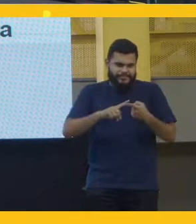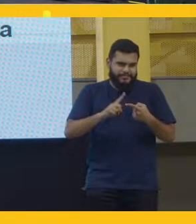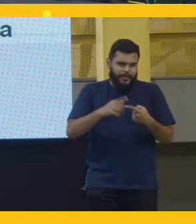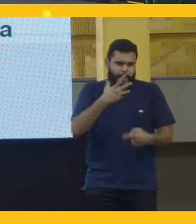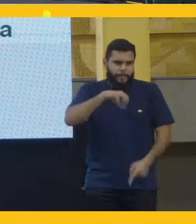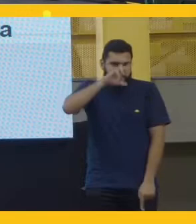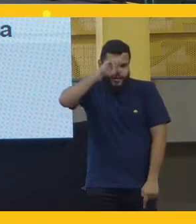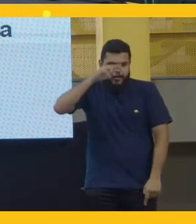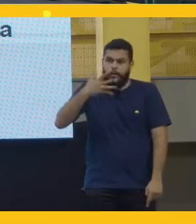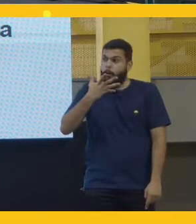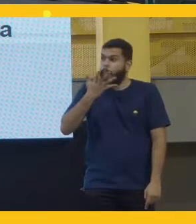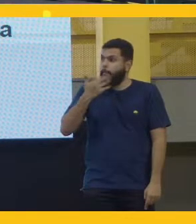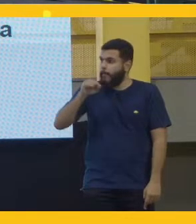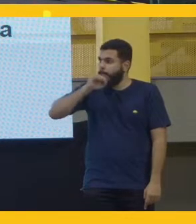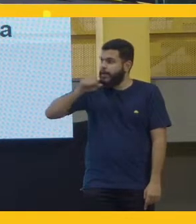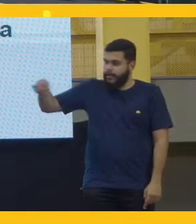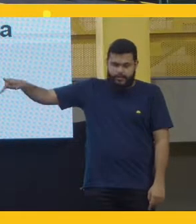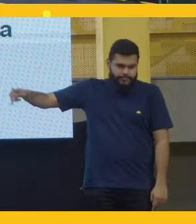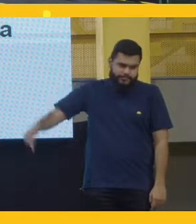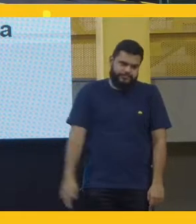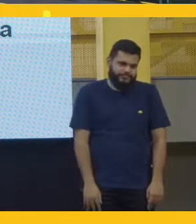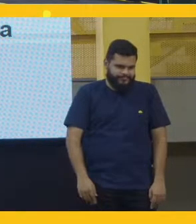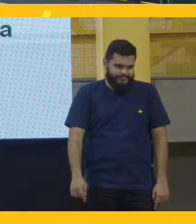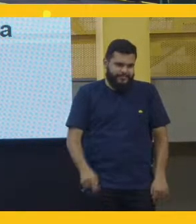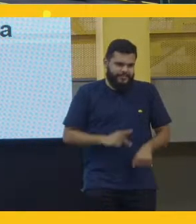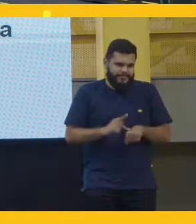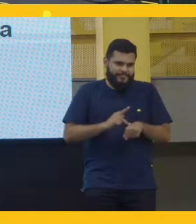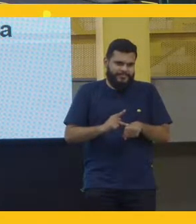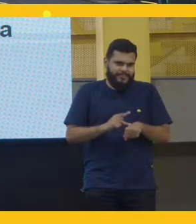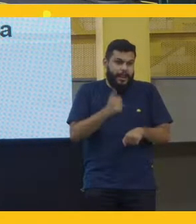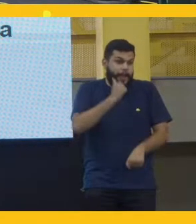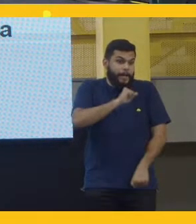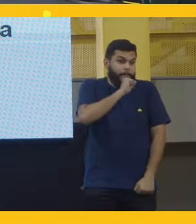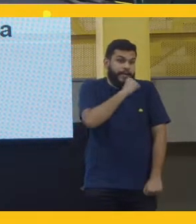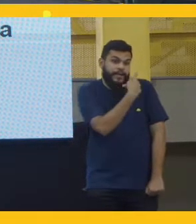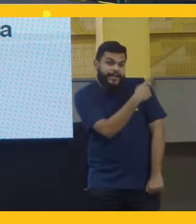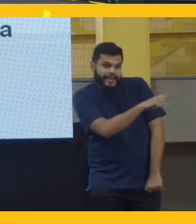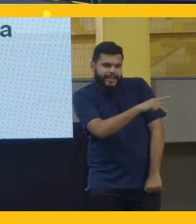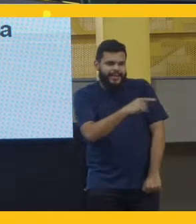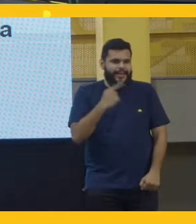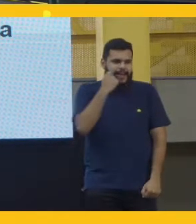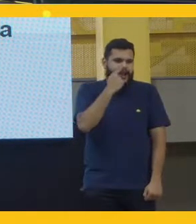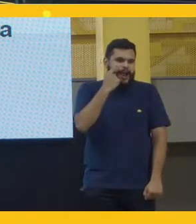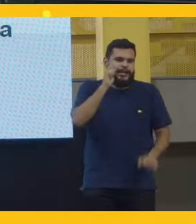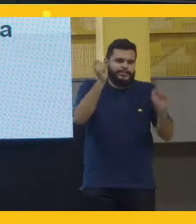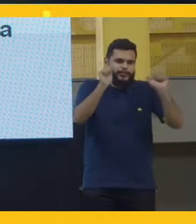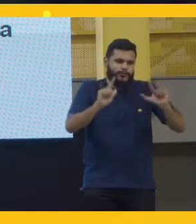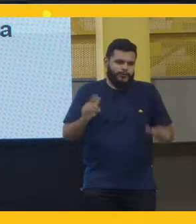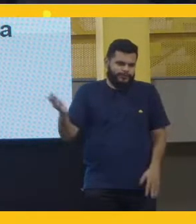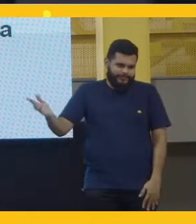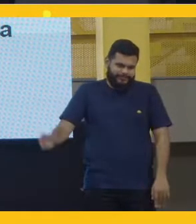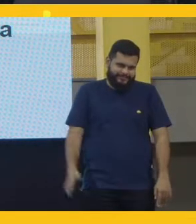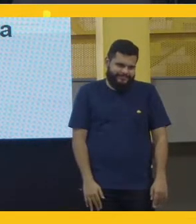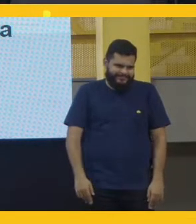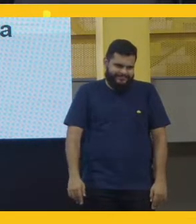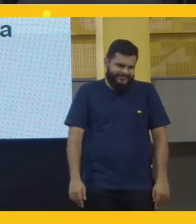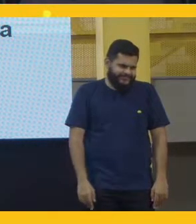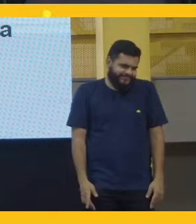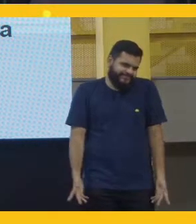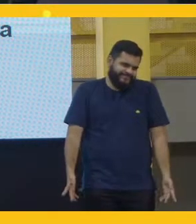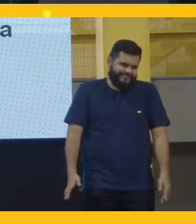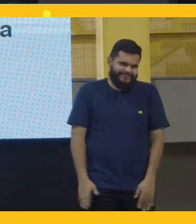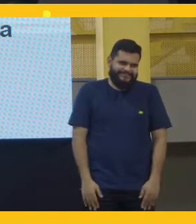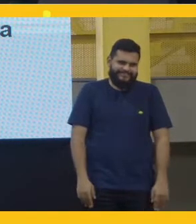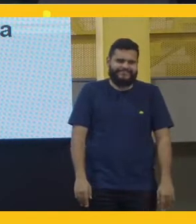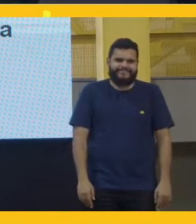É, não, mas por exemplo, todo mundo nasceu louro lá em casa. Será que o pai não sou eu? Ó, voltando aqui. Se eu falo isso daqui, minha mulher me mata. Mas